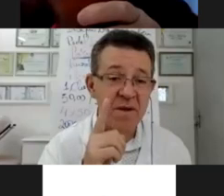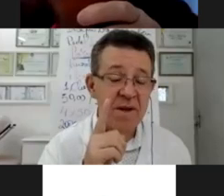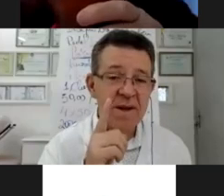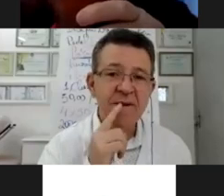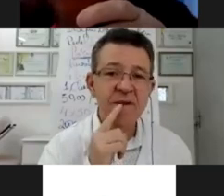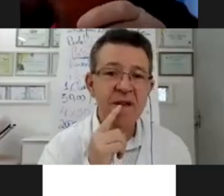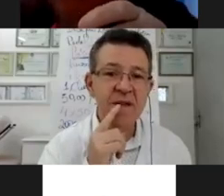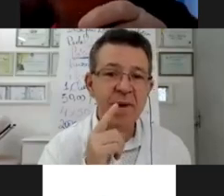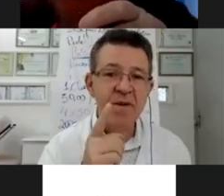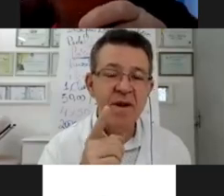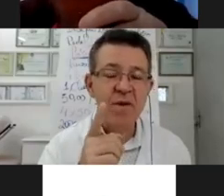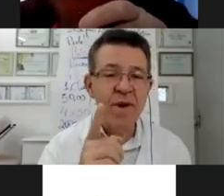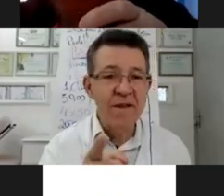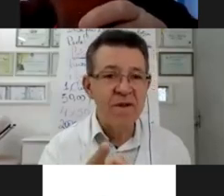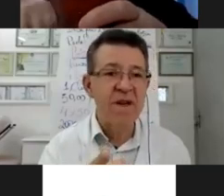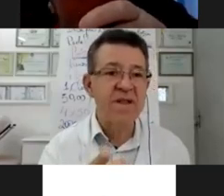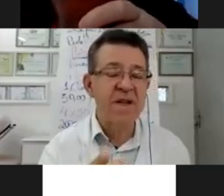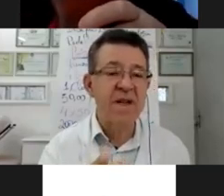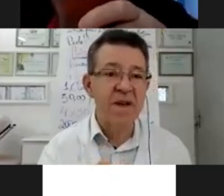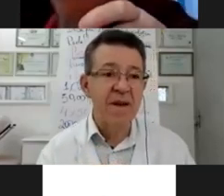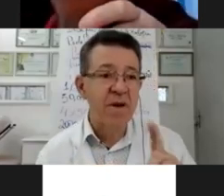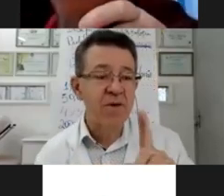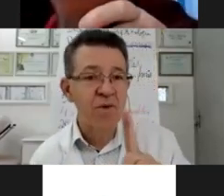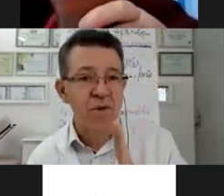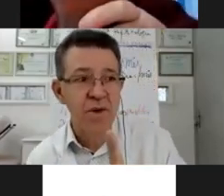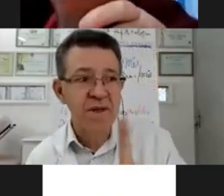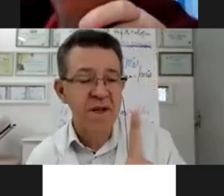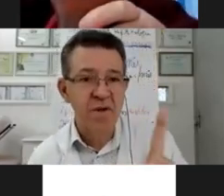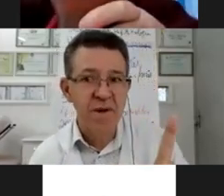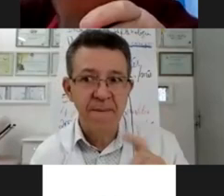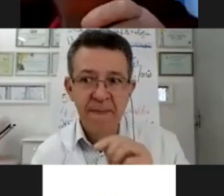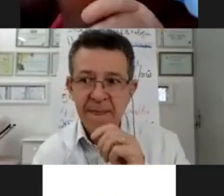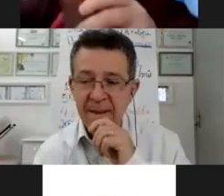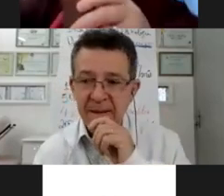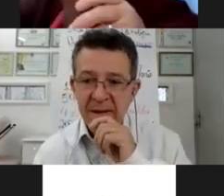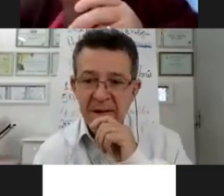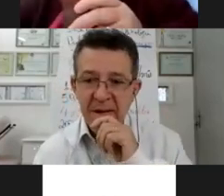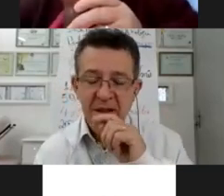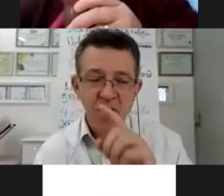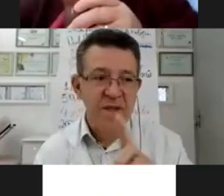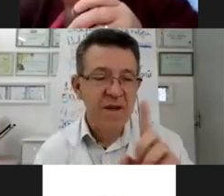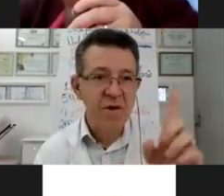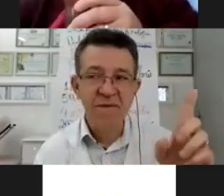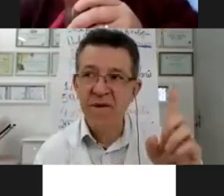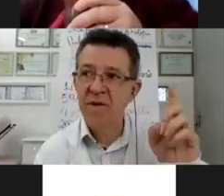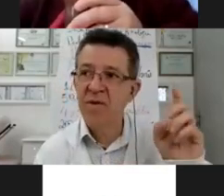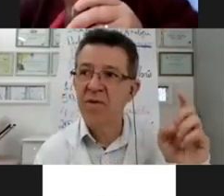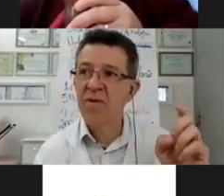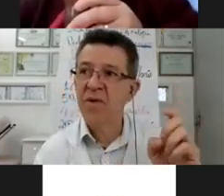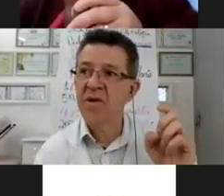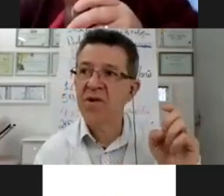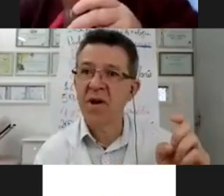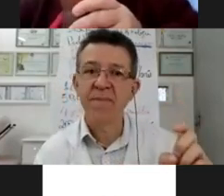aluna, não sei se é uma aluna, não é de vocês aqui, mas aluna do curso anterior, da turma anterior, que foi